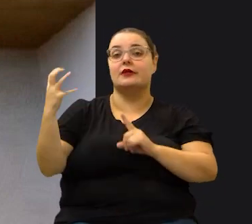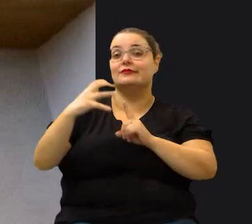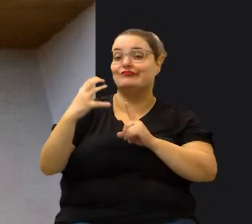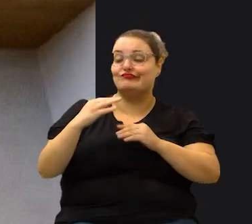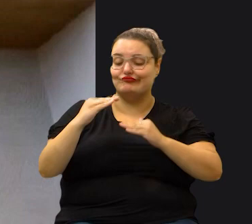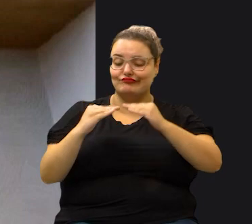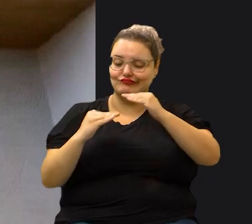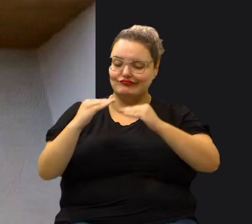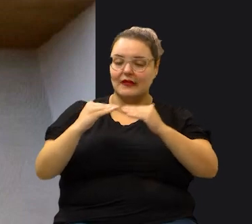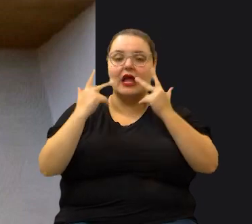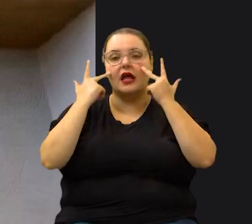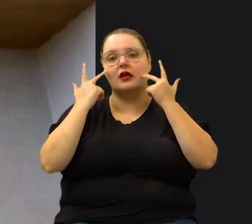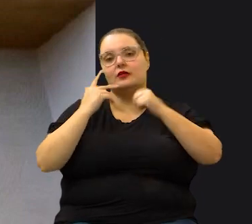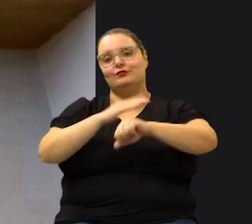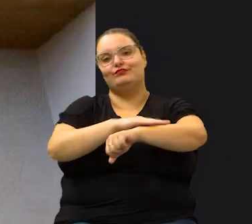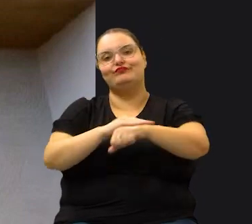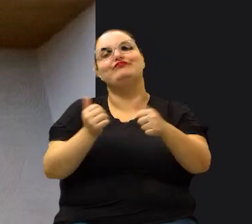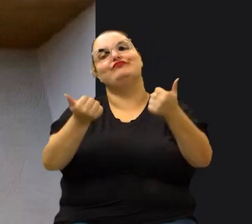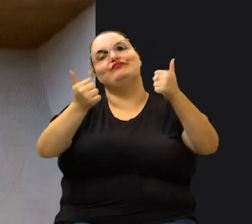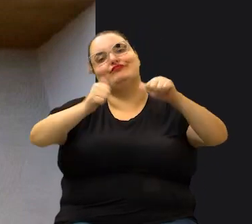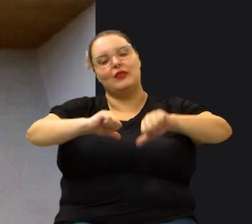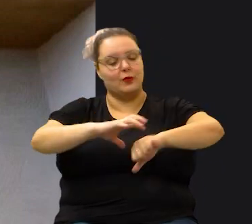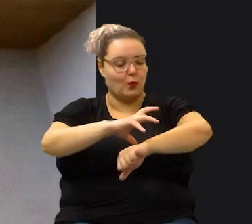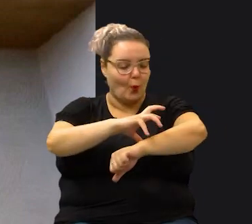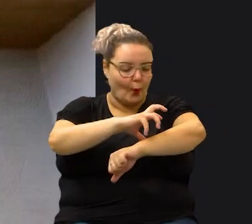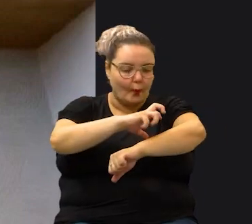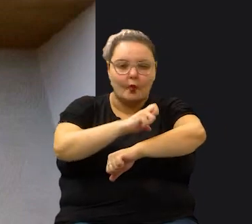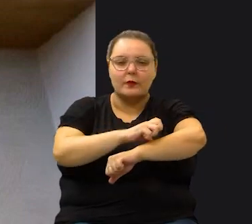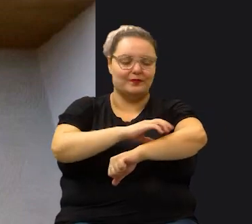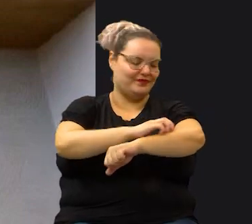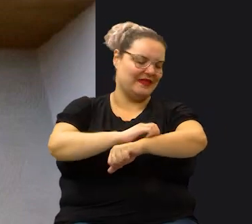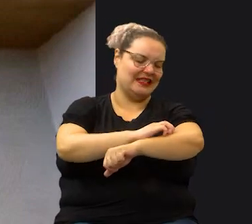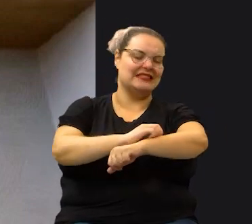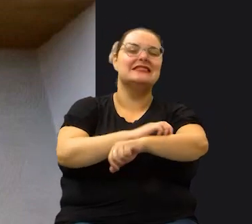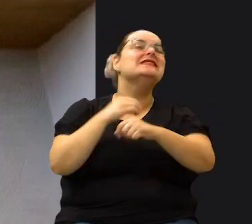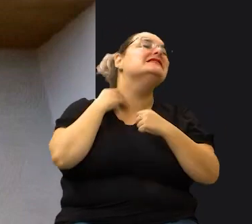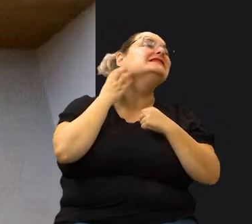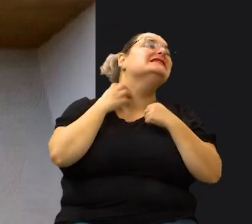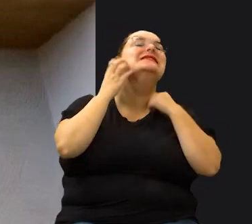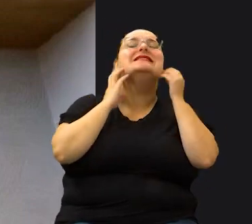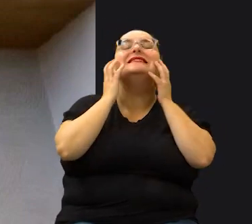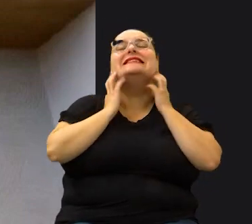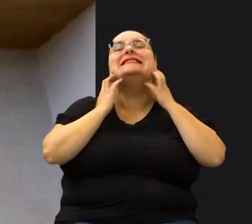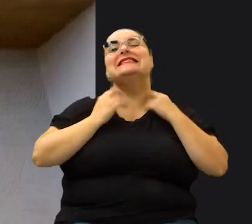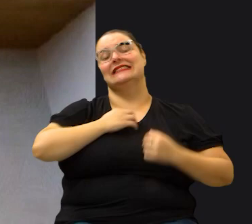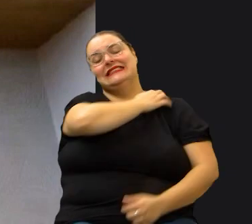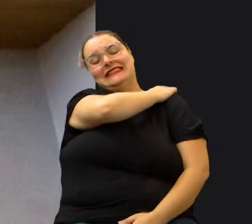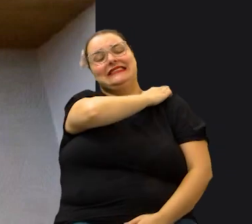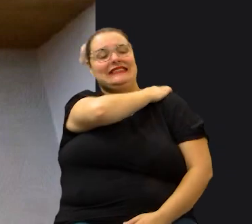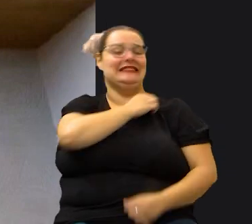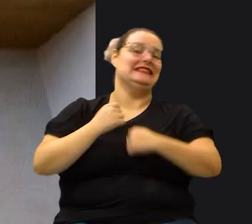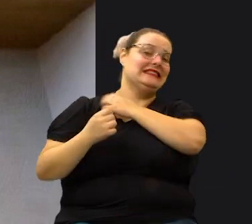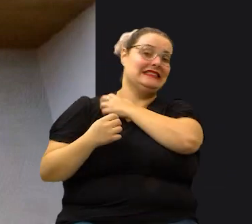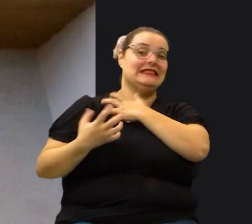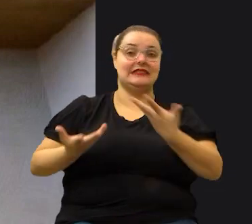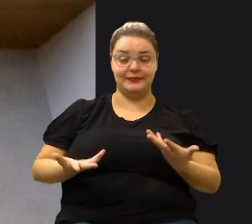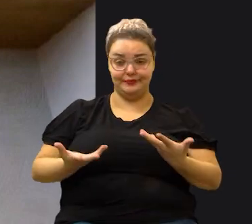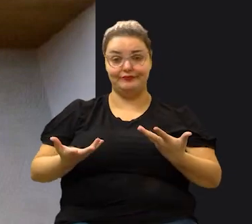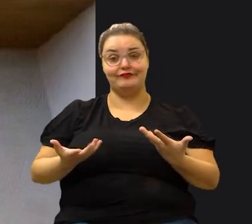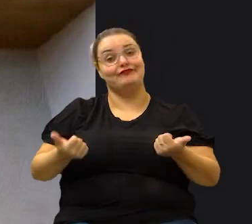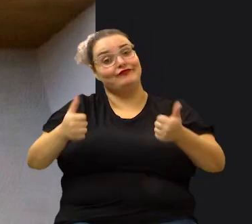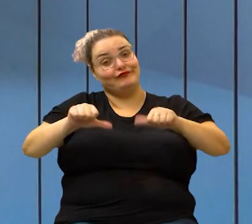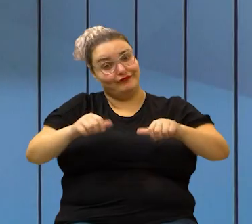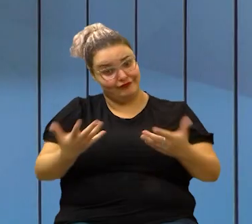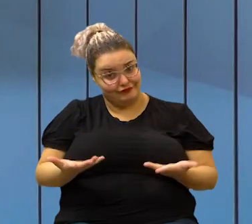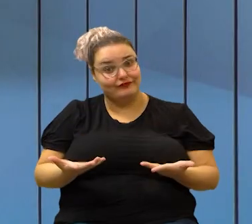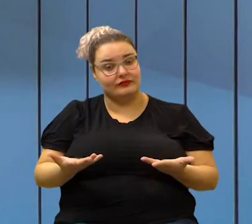equilíbrio natural da pele e com isso a gente piora o ressecamento, piora a coceira, piora muitas vezes a hidratação da pele. Sobre